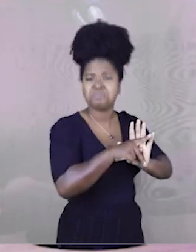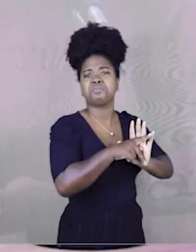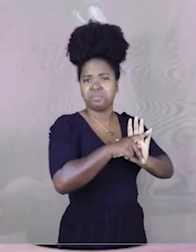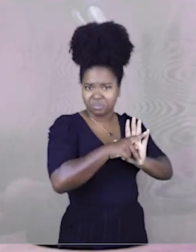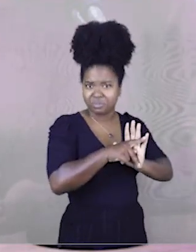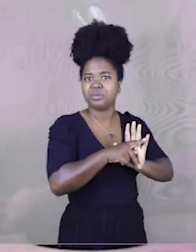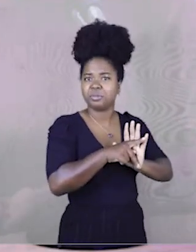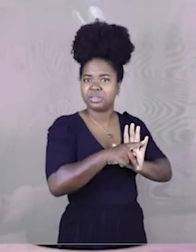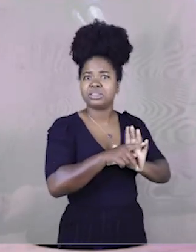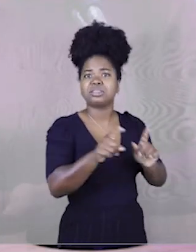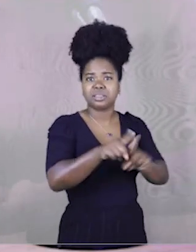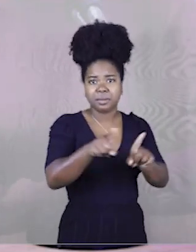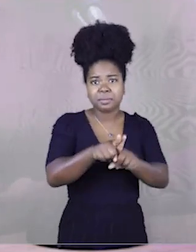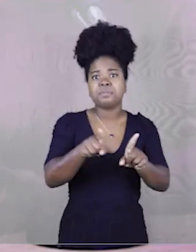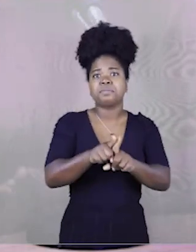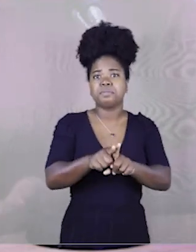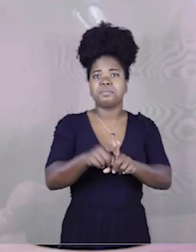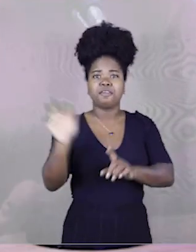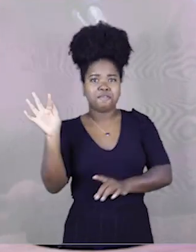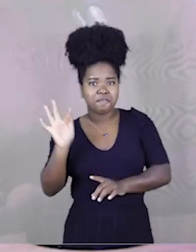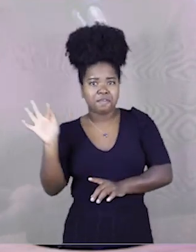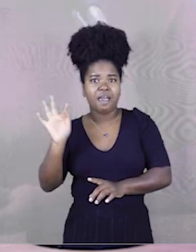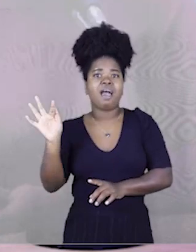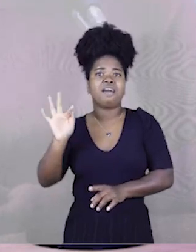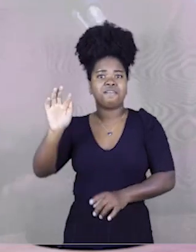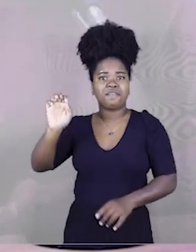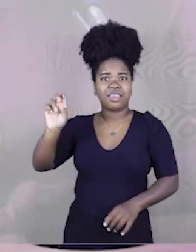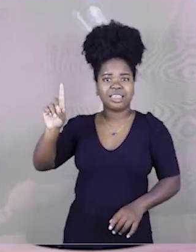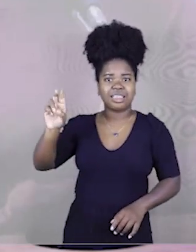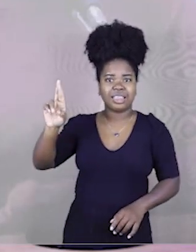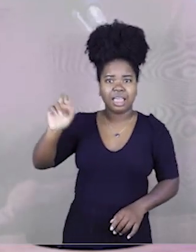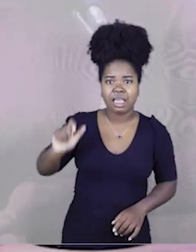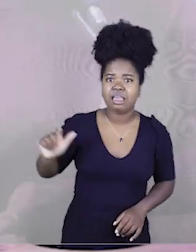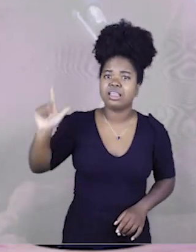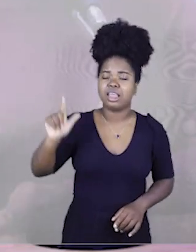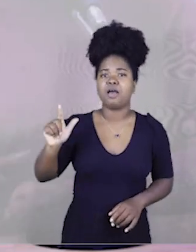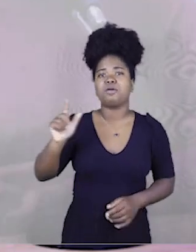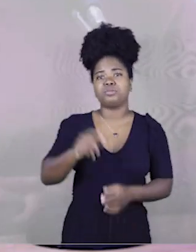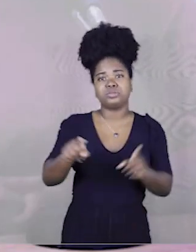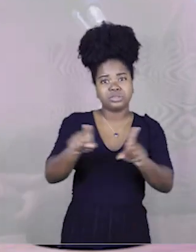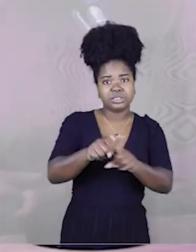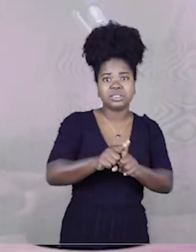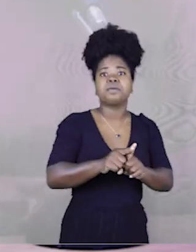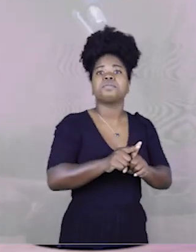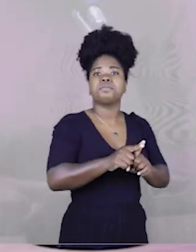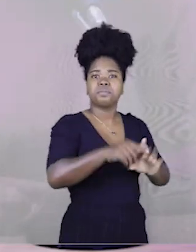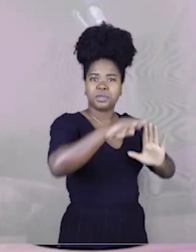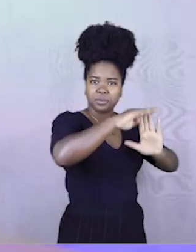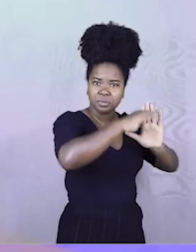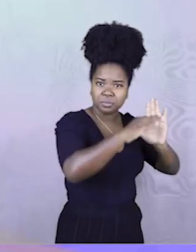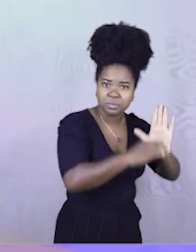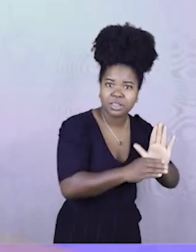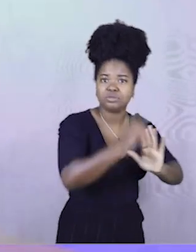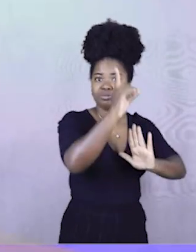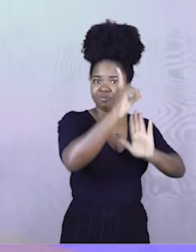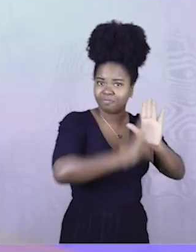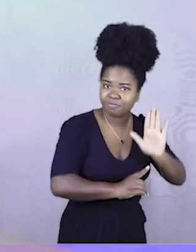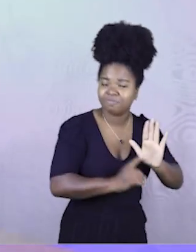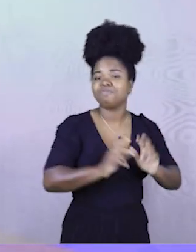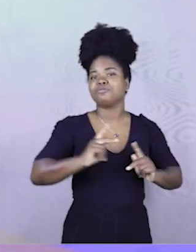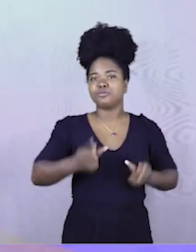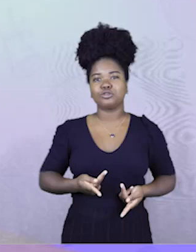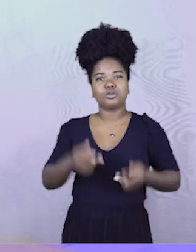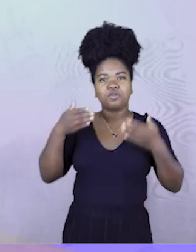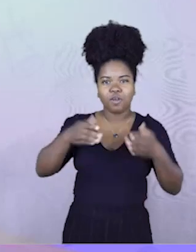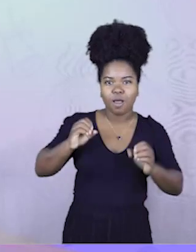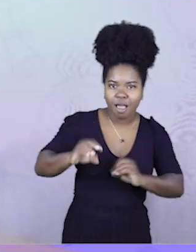de 1988, e também o Plano Nacional de Direitos Humanos e o Plano Nacional de Educação e Direitos Humanos. É super necessário a gente